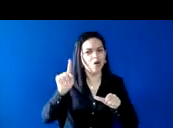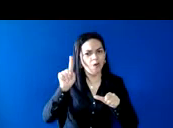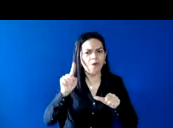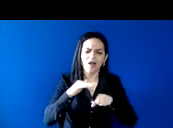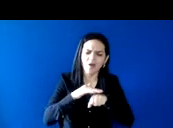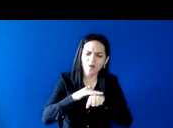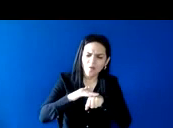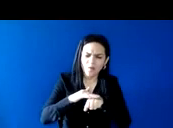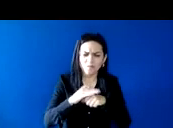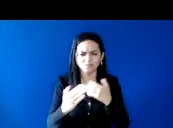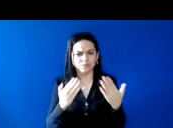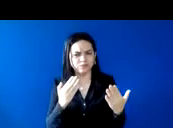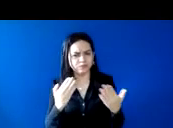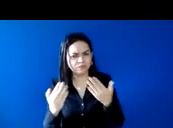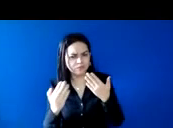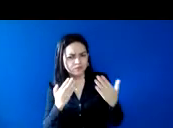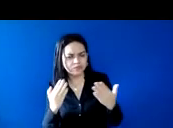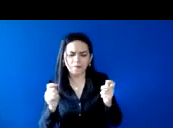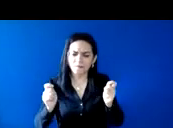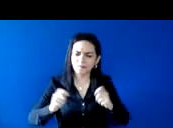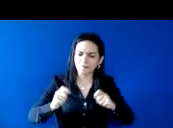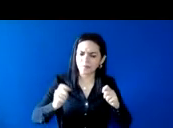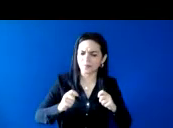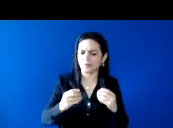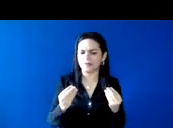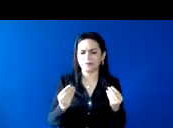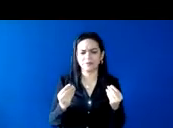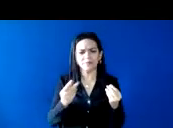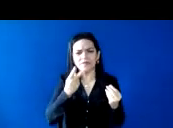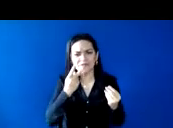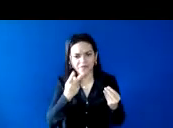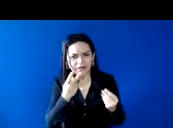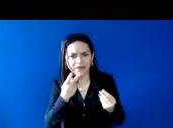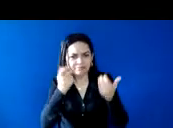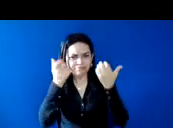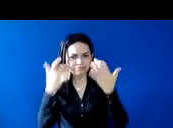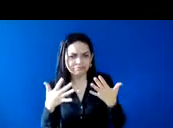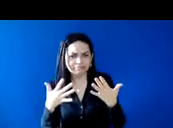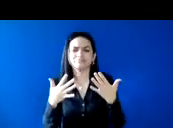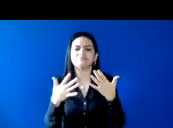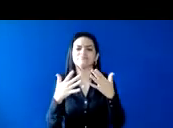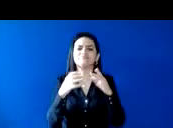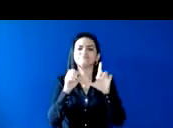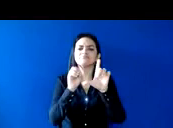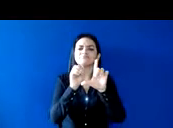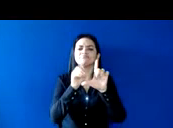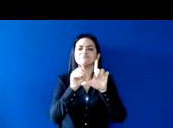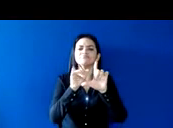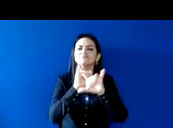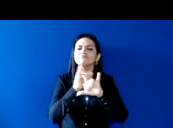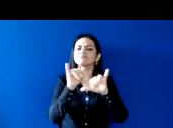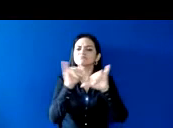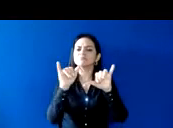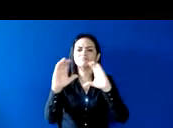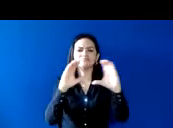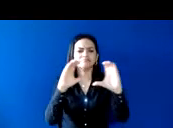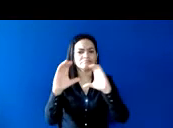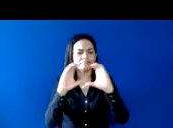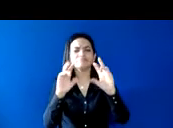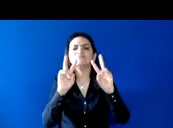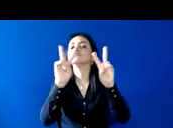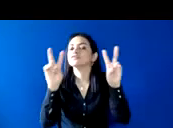sobre isso, podermos falar nos meios de comunicação, né, sobre